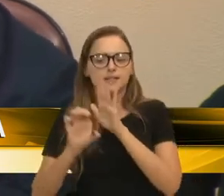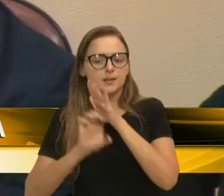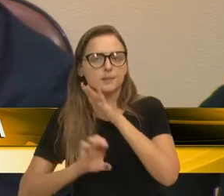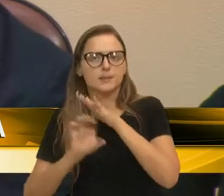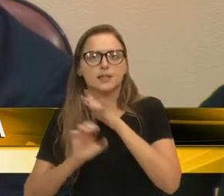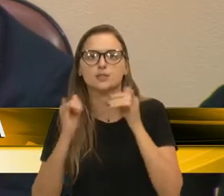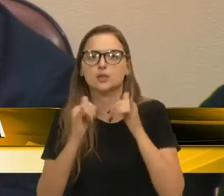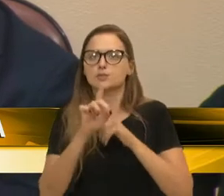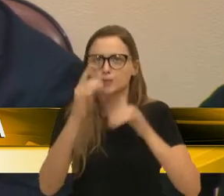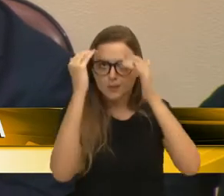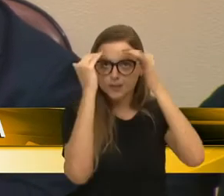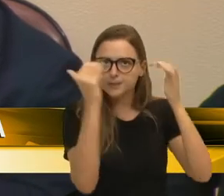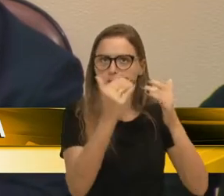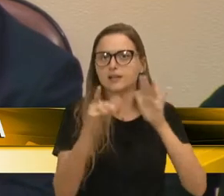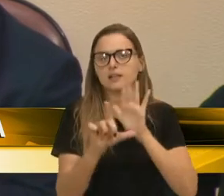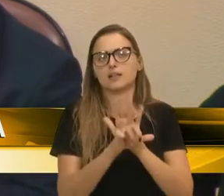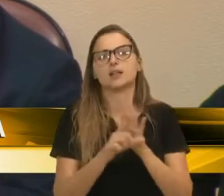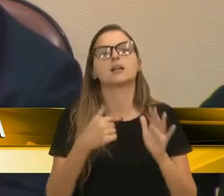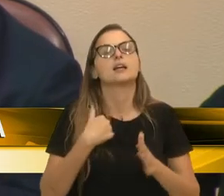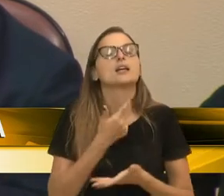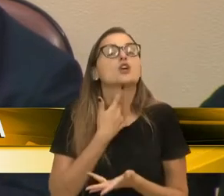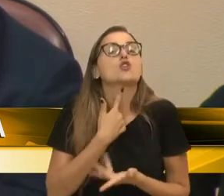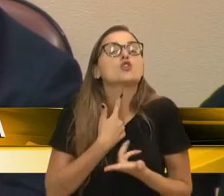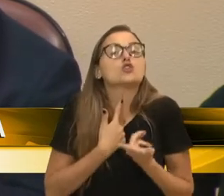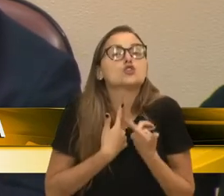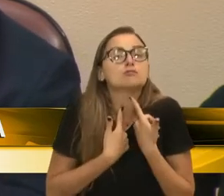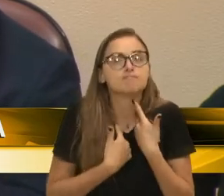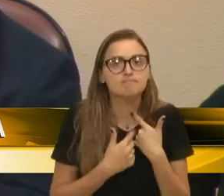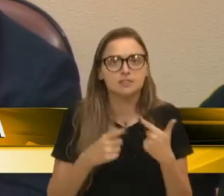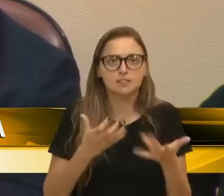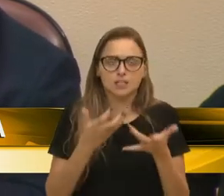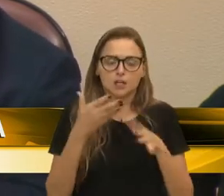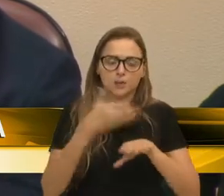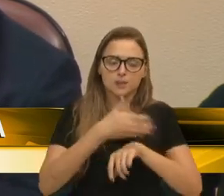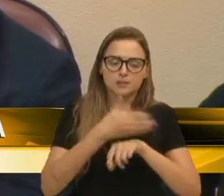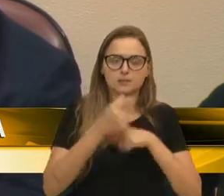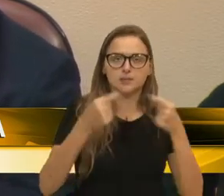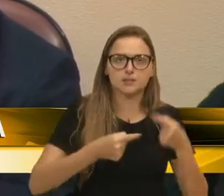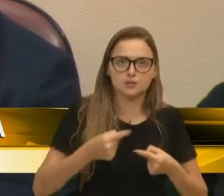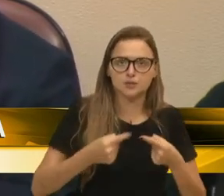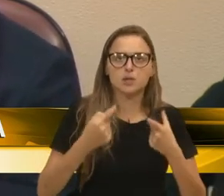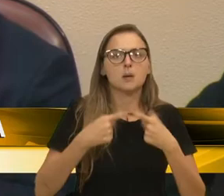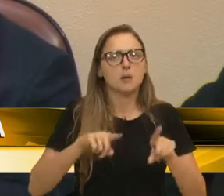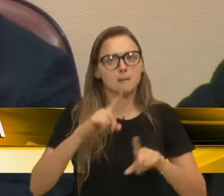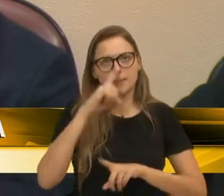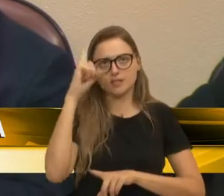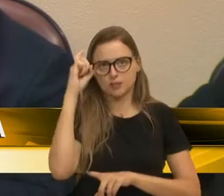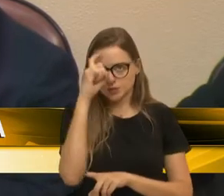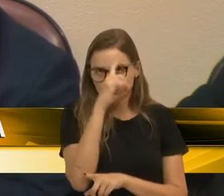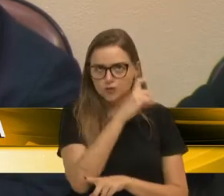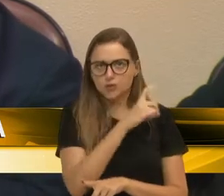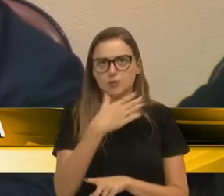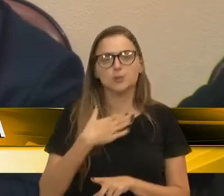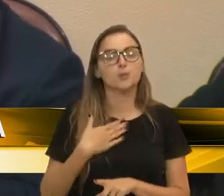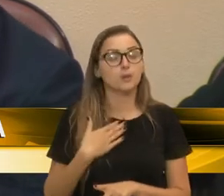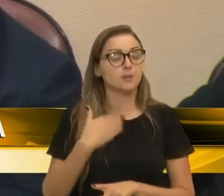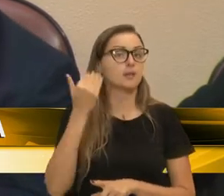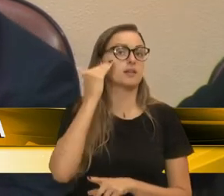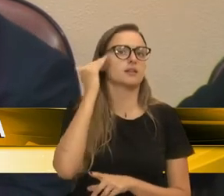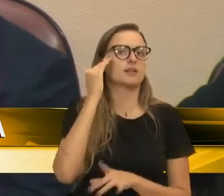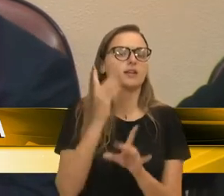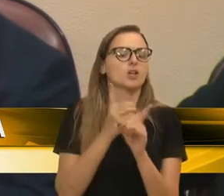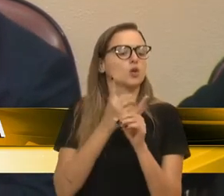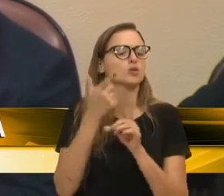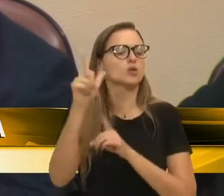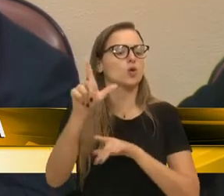já quero antecipar que eu gostaria muito, quero participar desse debate, mas tenho muita dificuldade de que se ache um